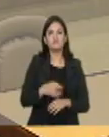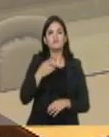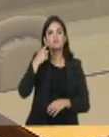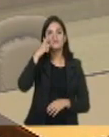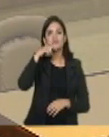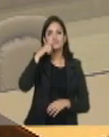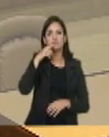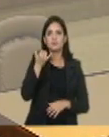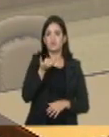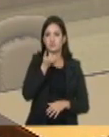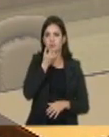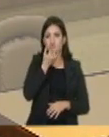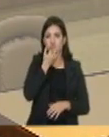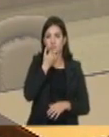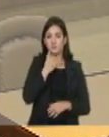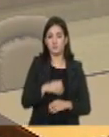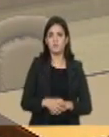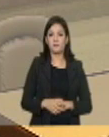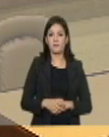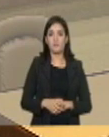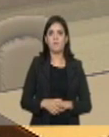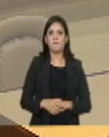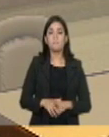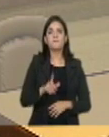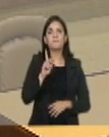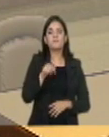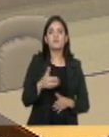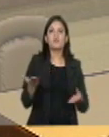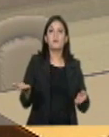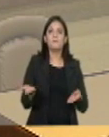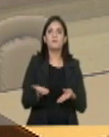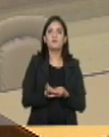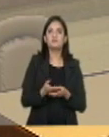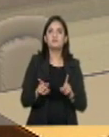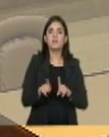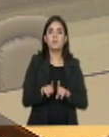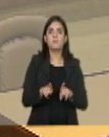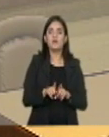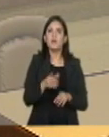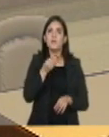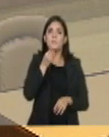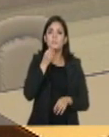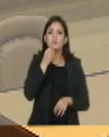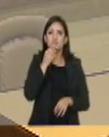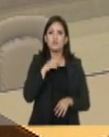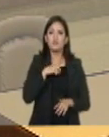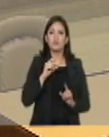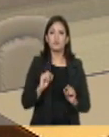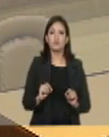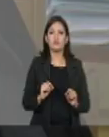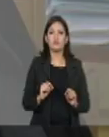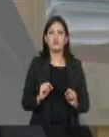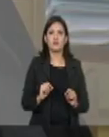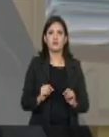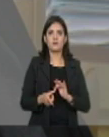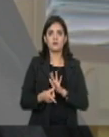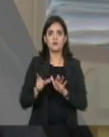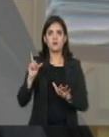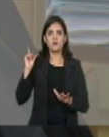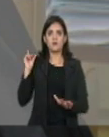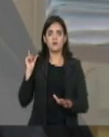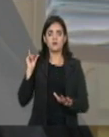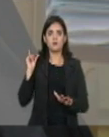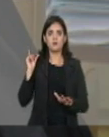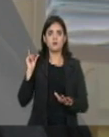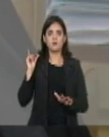ementa desse caso, e é um caso típico que também poderia ter sido enquadrado. Ministro Gilmar Mendes. Anterior, da jurisprudência